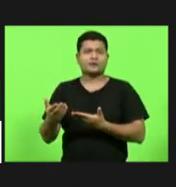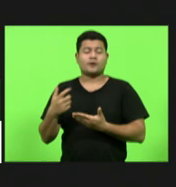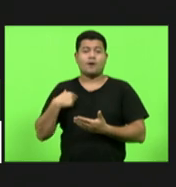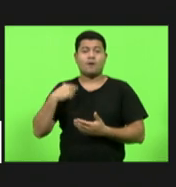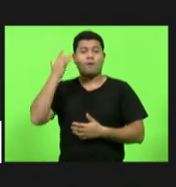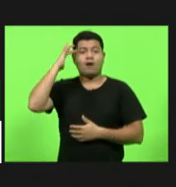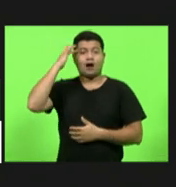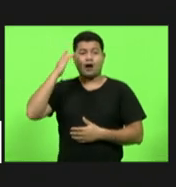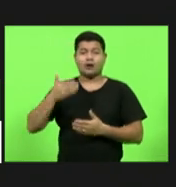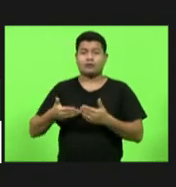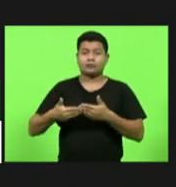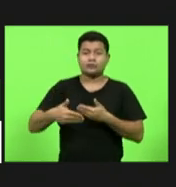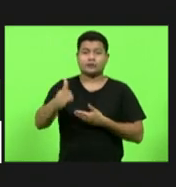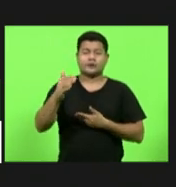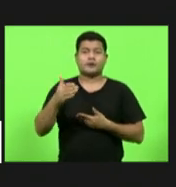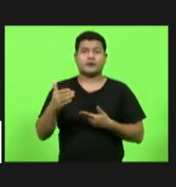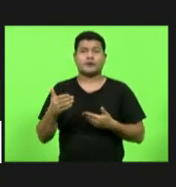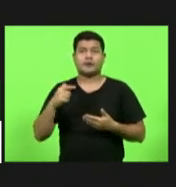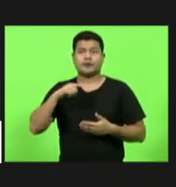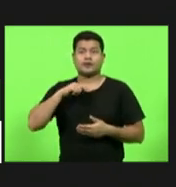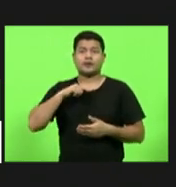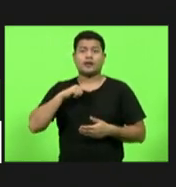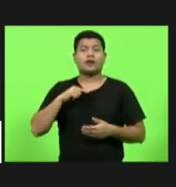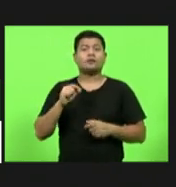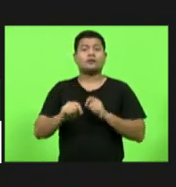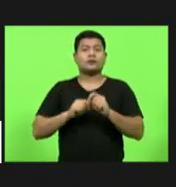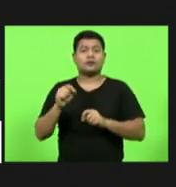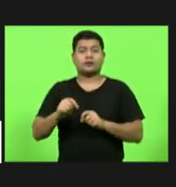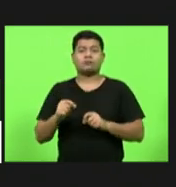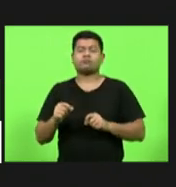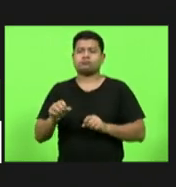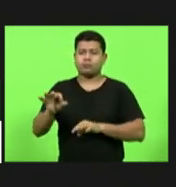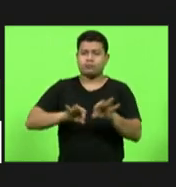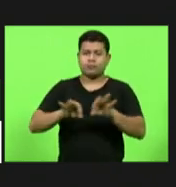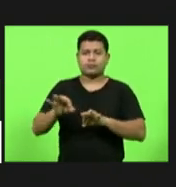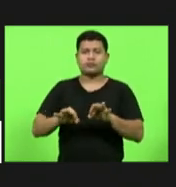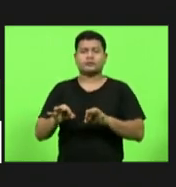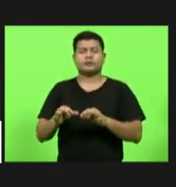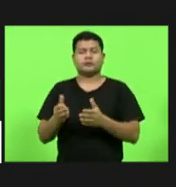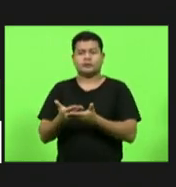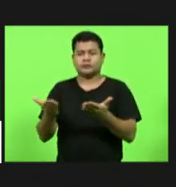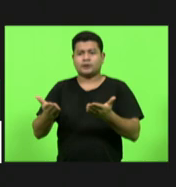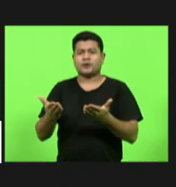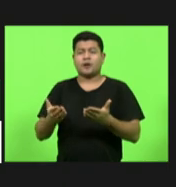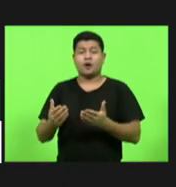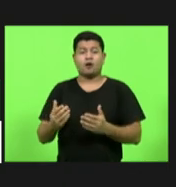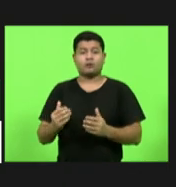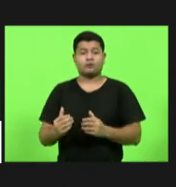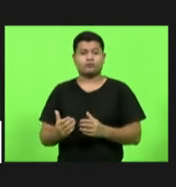nós teremos a possibilidade de fazer essa construção do fortalecimento da rede